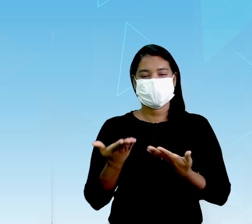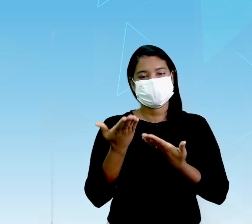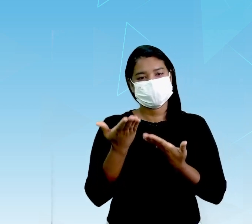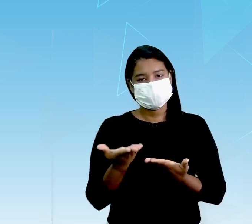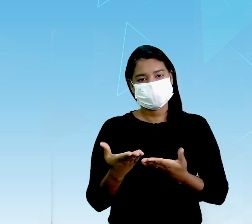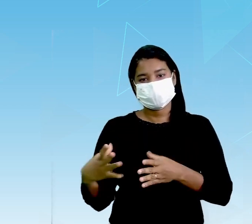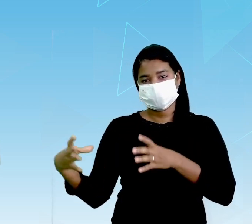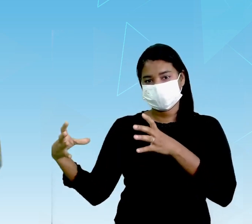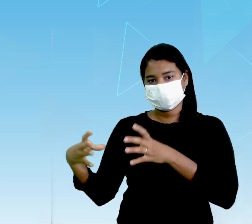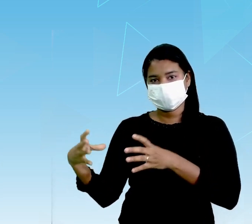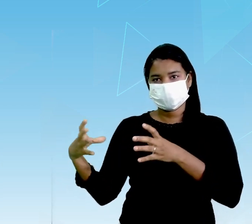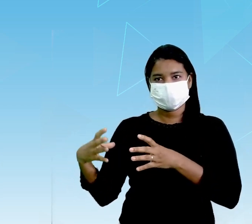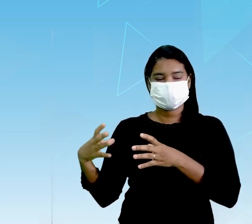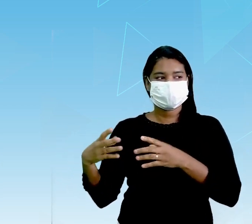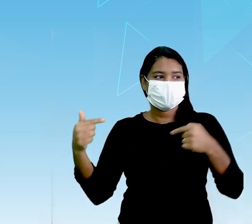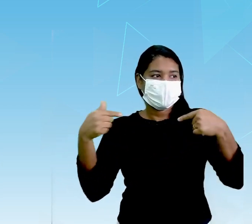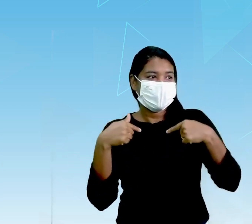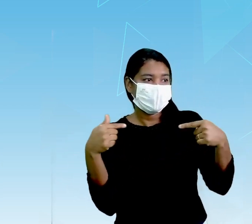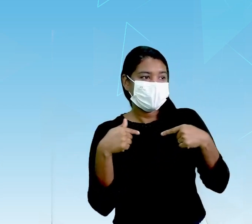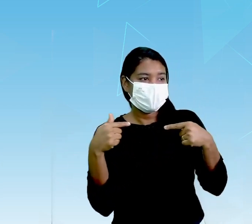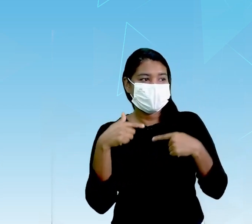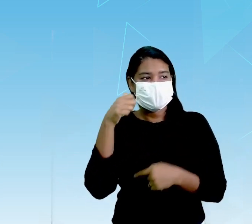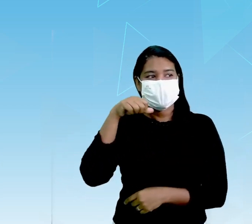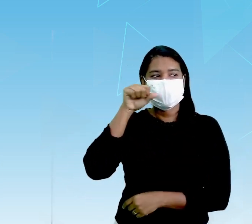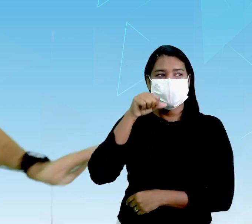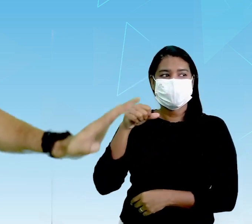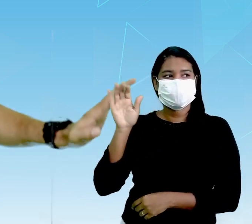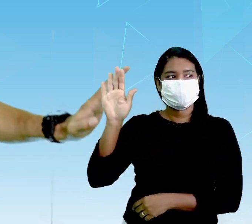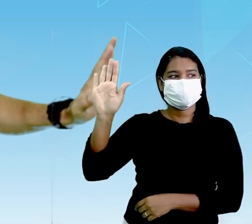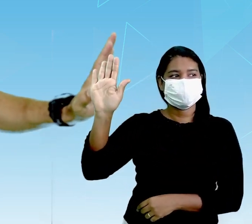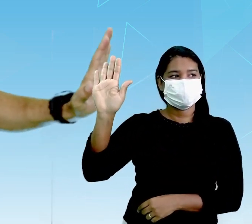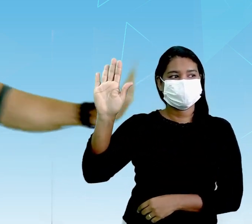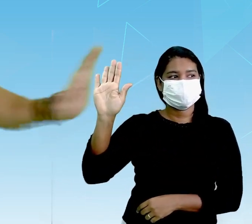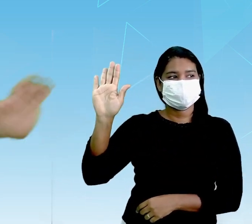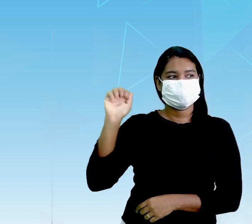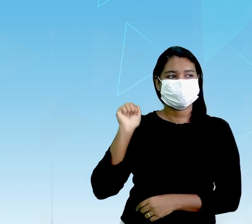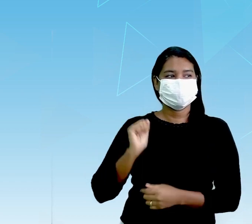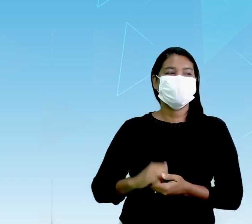a nossa equipe de hoje. Hoje é a mãe de Mia, tá aqui do ladinho, ó. Mãe de Mia.